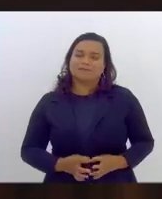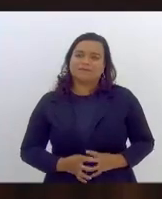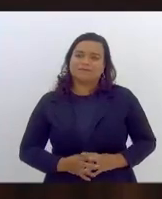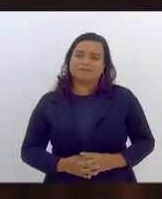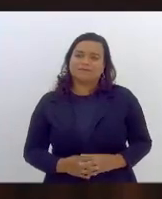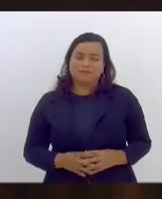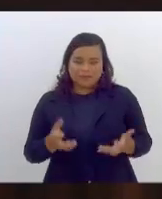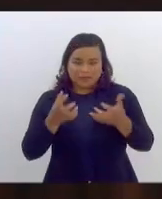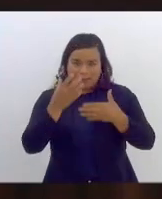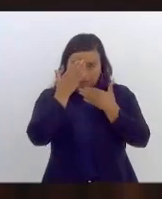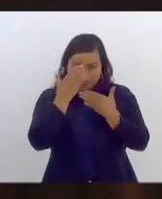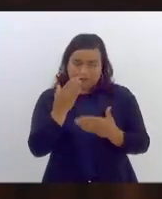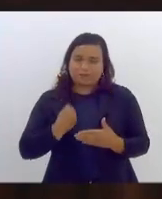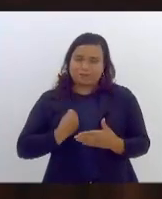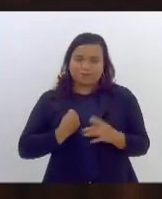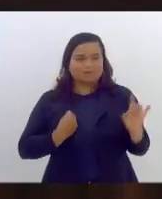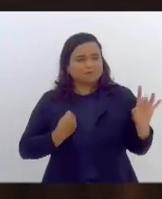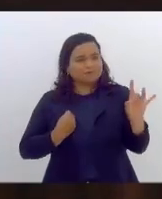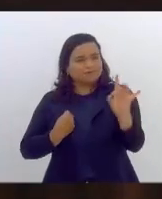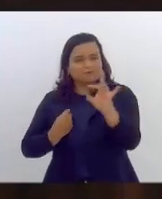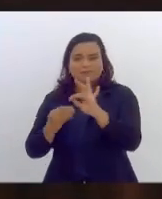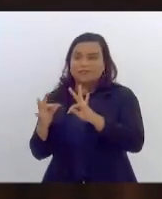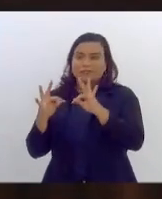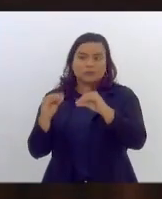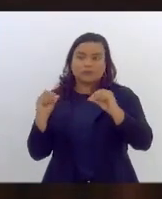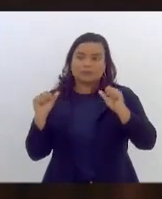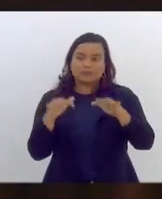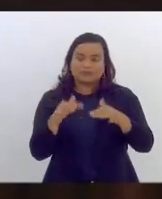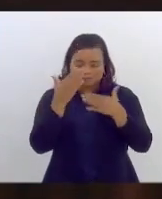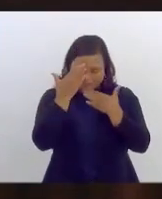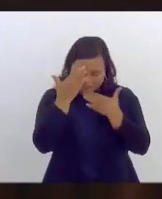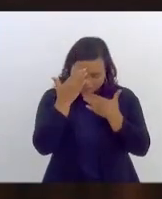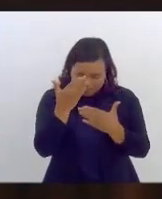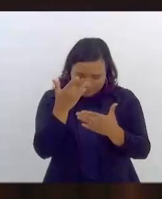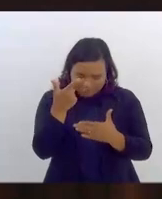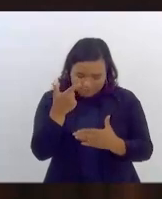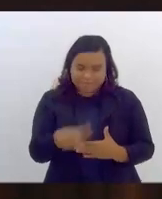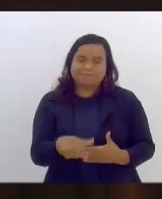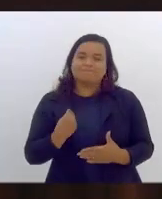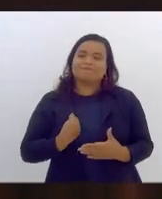Eu queria agradecer a presença de todos, mais uma vez,